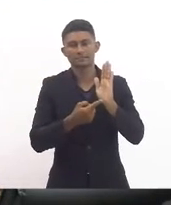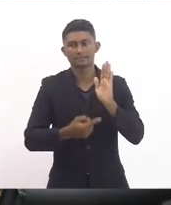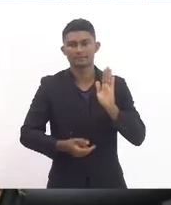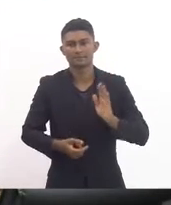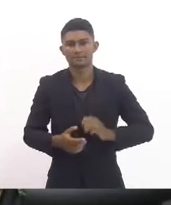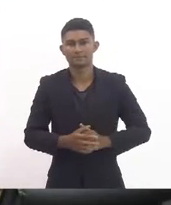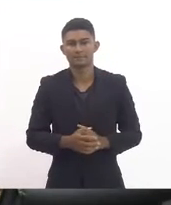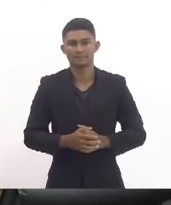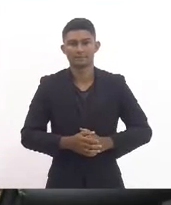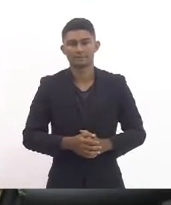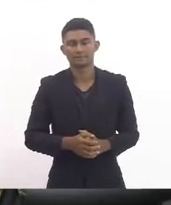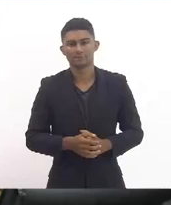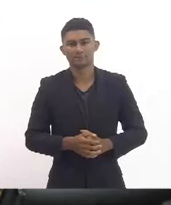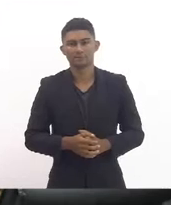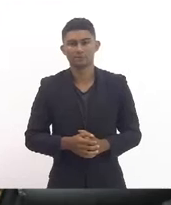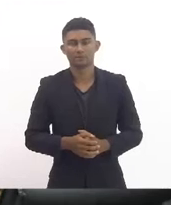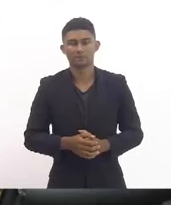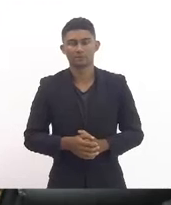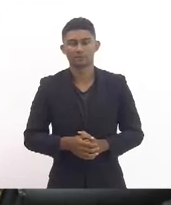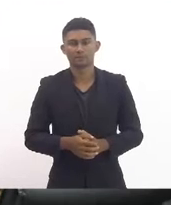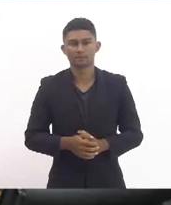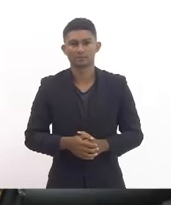E aí